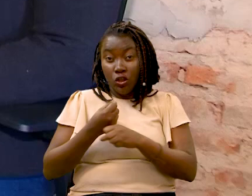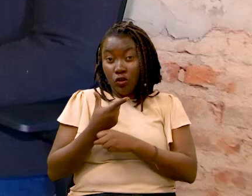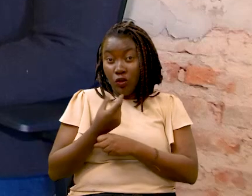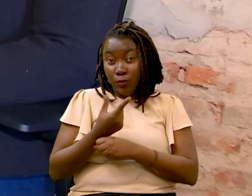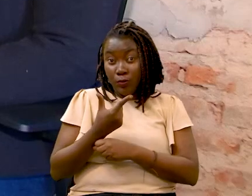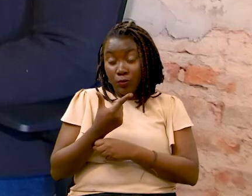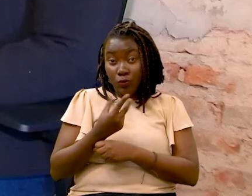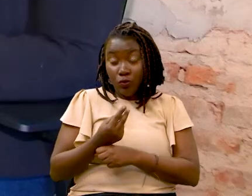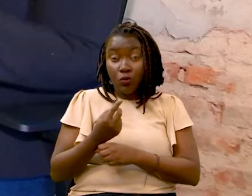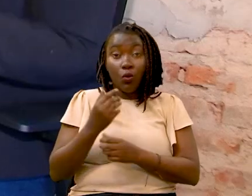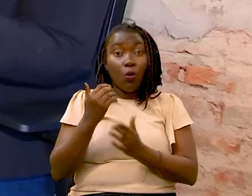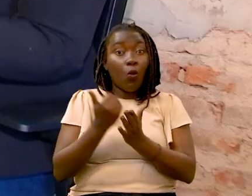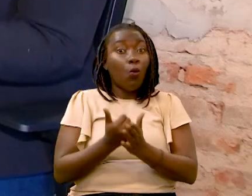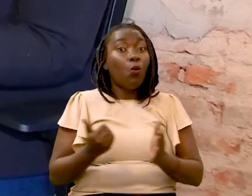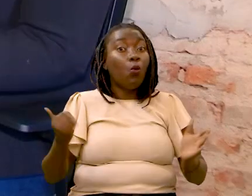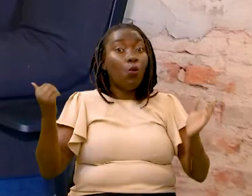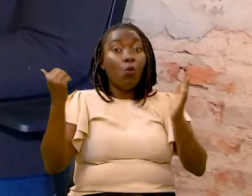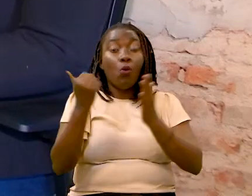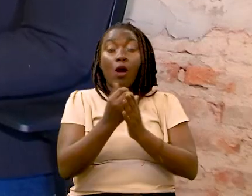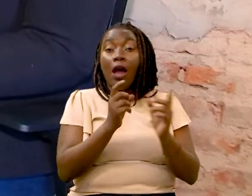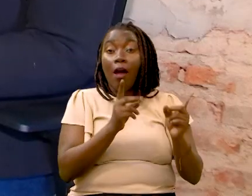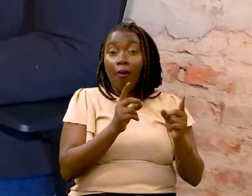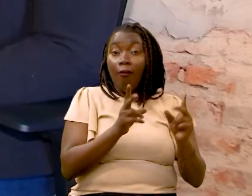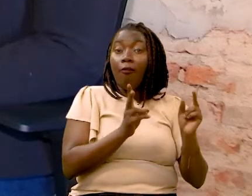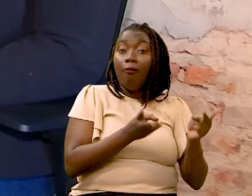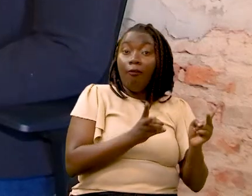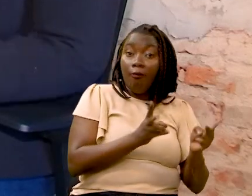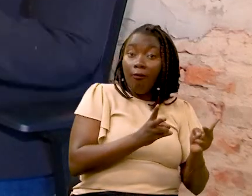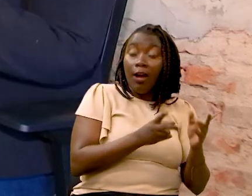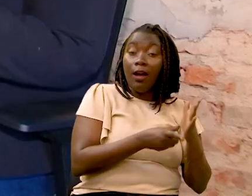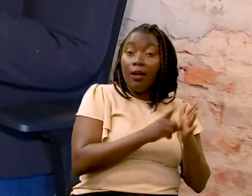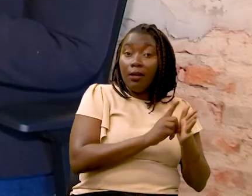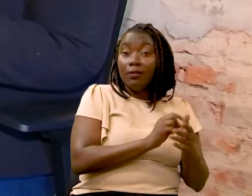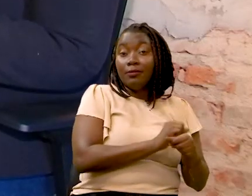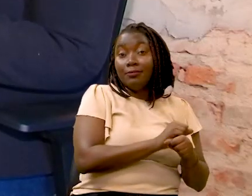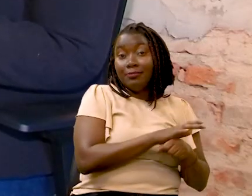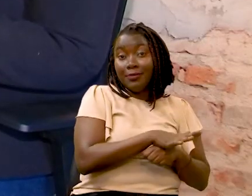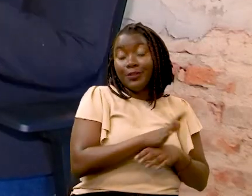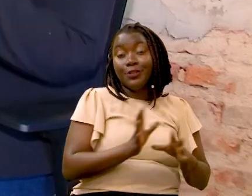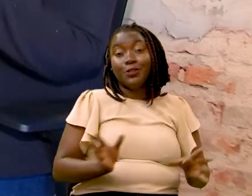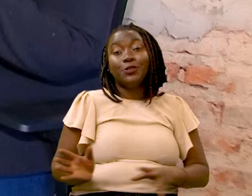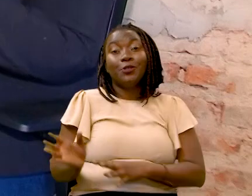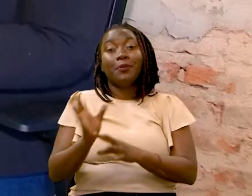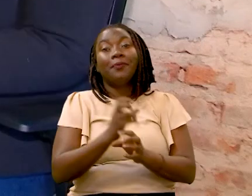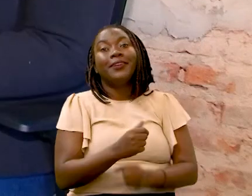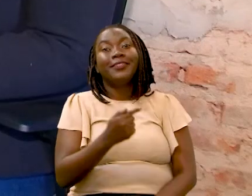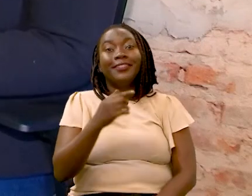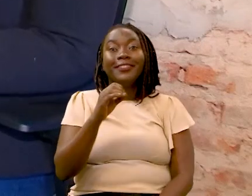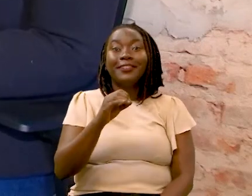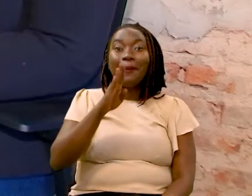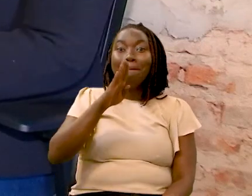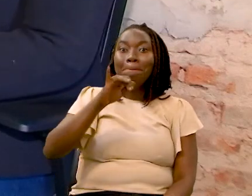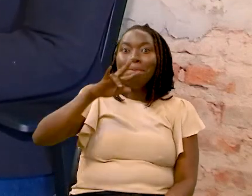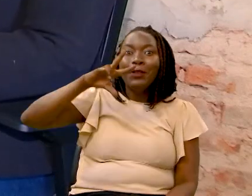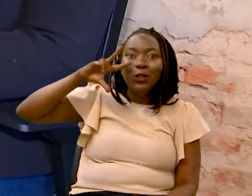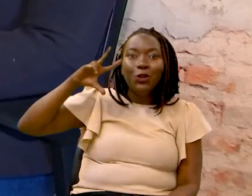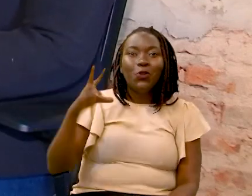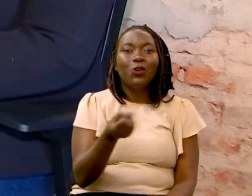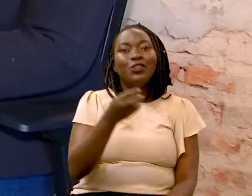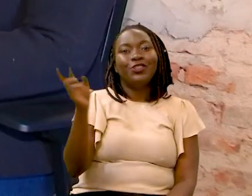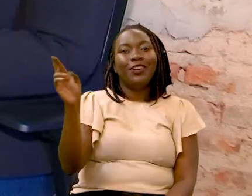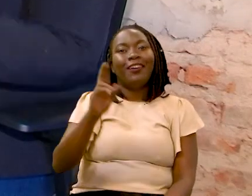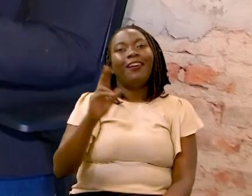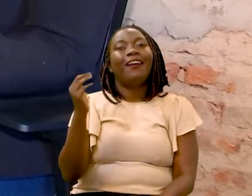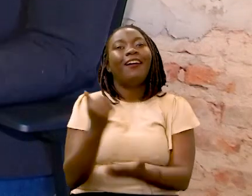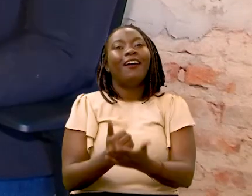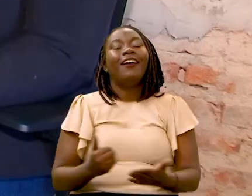em 2022, ultrapassou as vendas da pré-pandemia. Olha, somaram 70